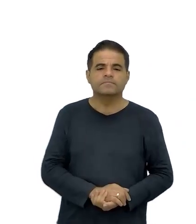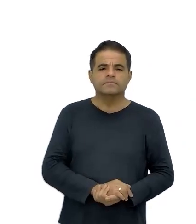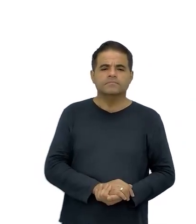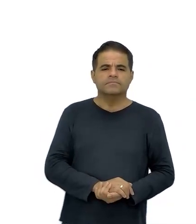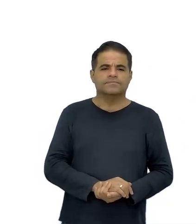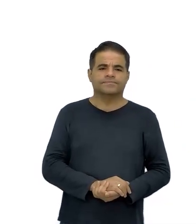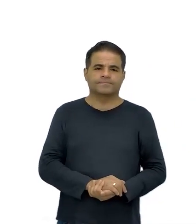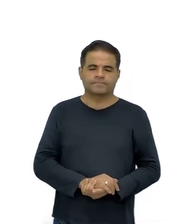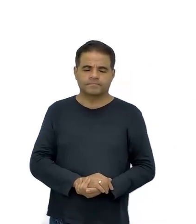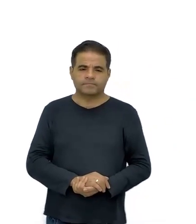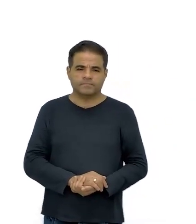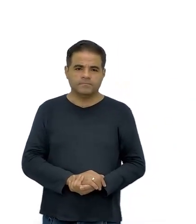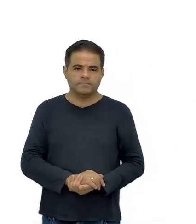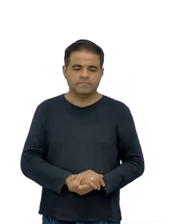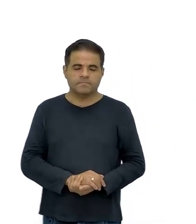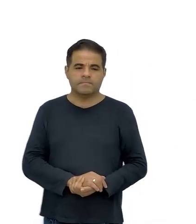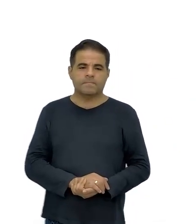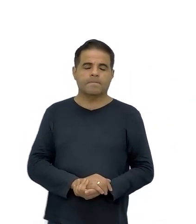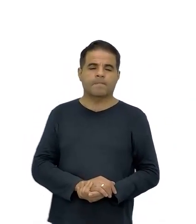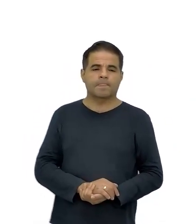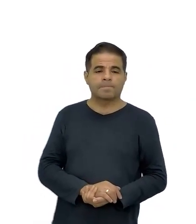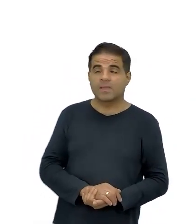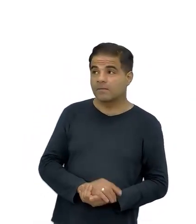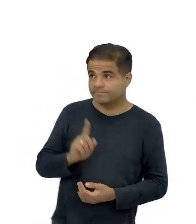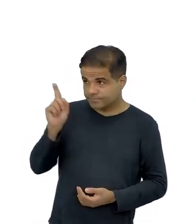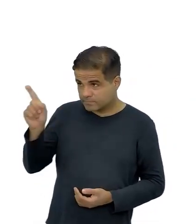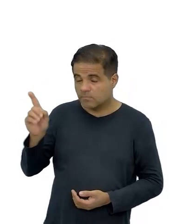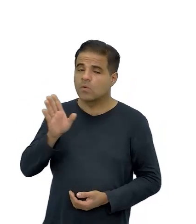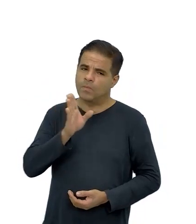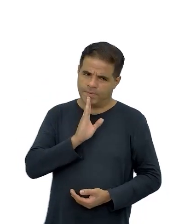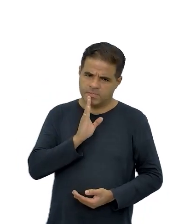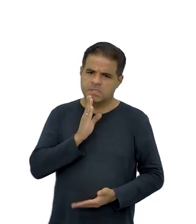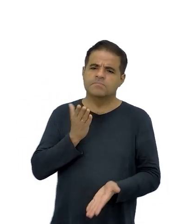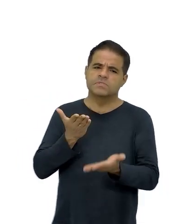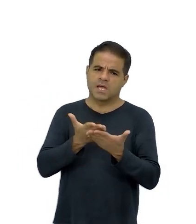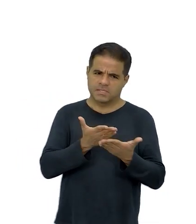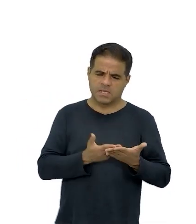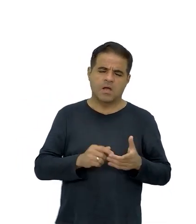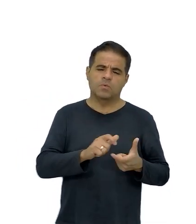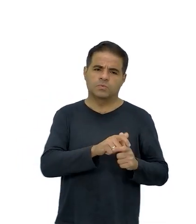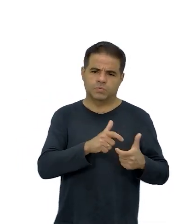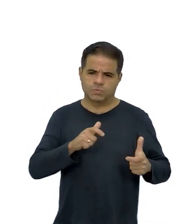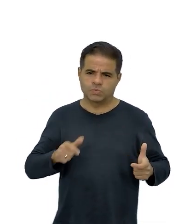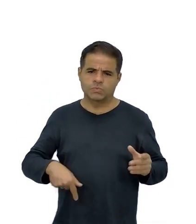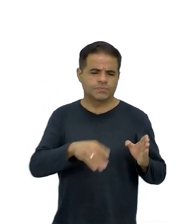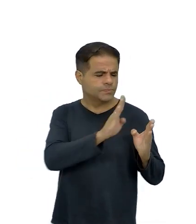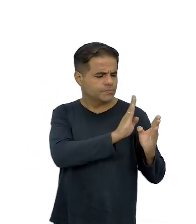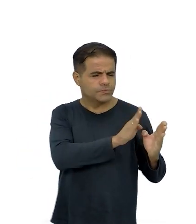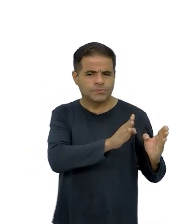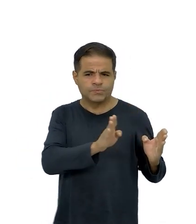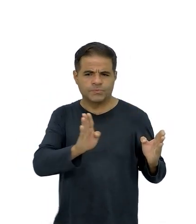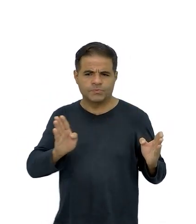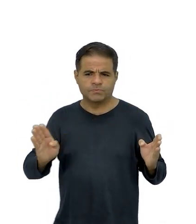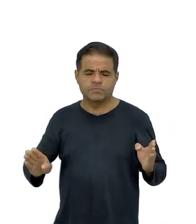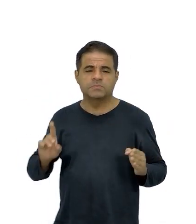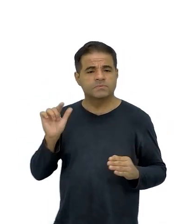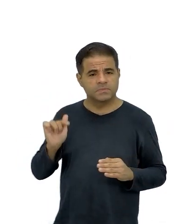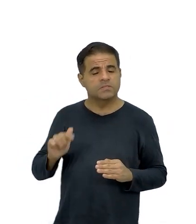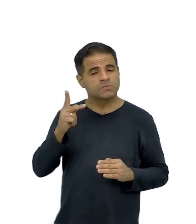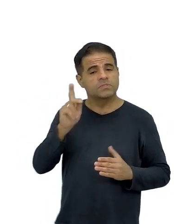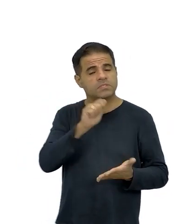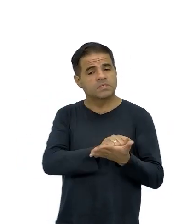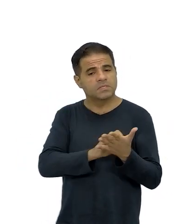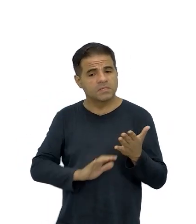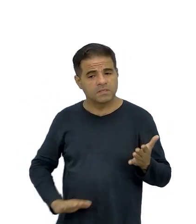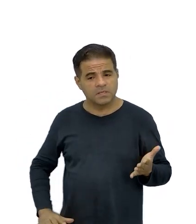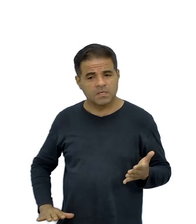Bem, até aqui nós conhecemos as aulas que estruturam essa sequência didática 7 e suas